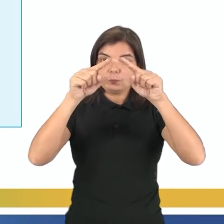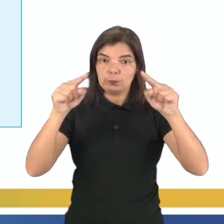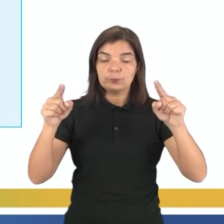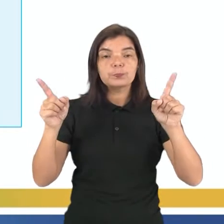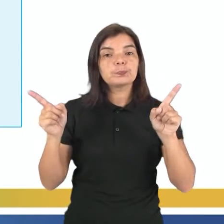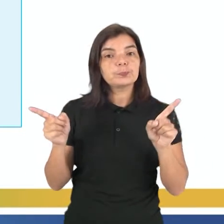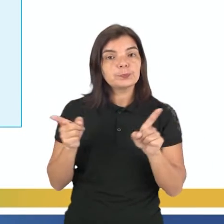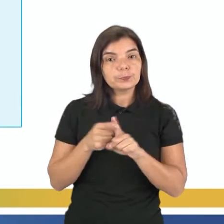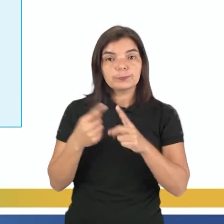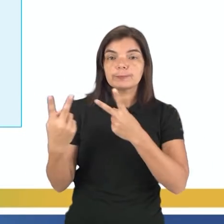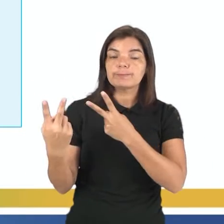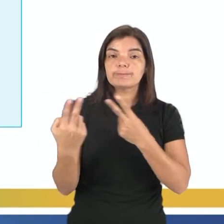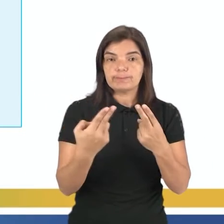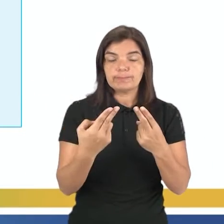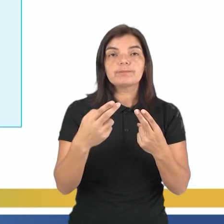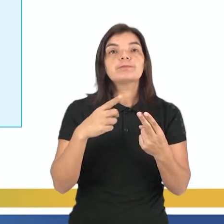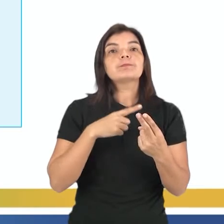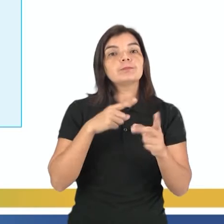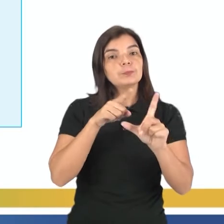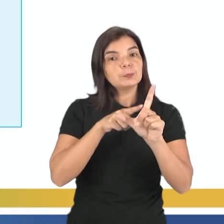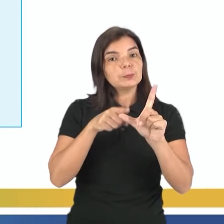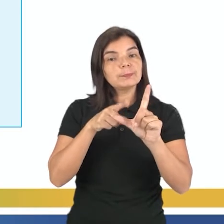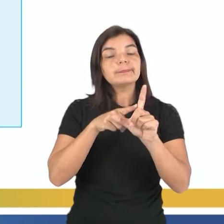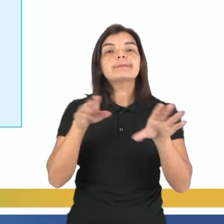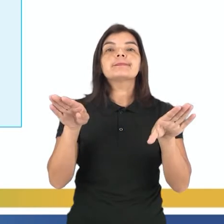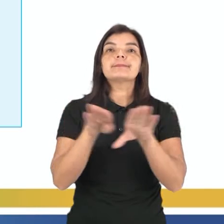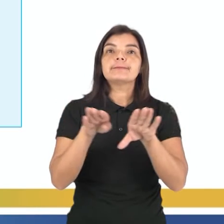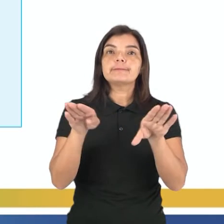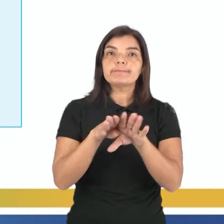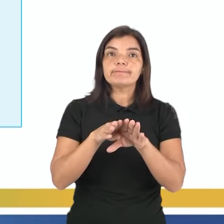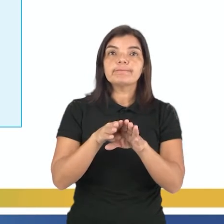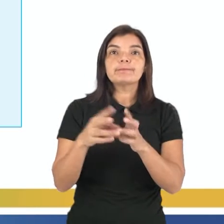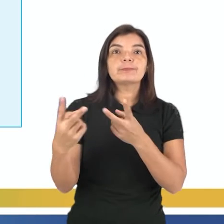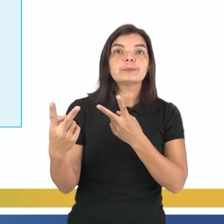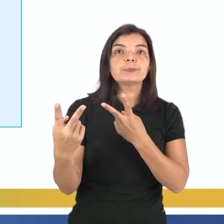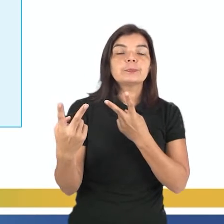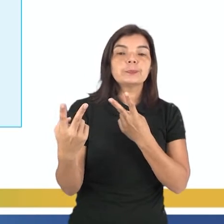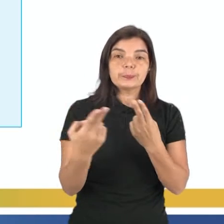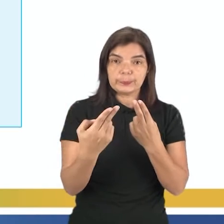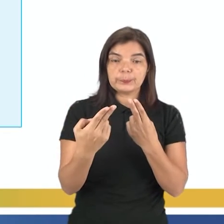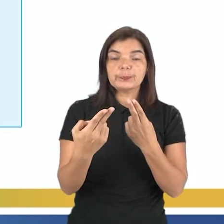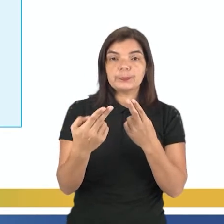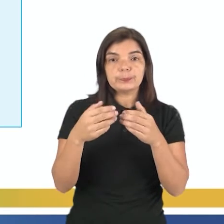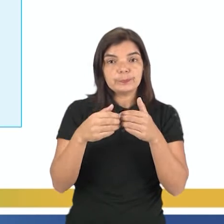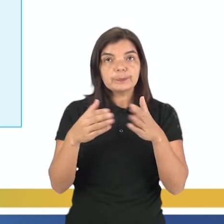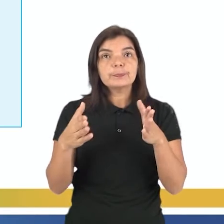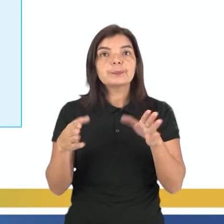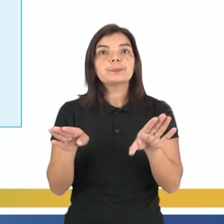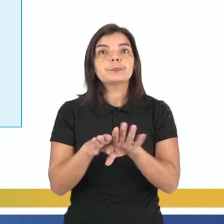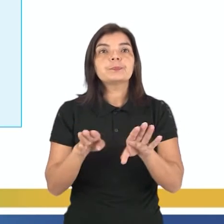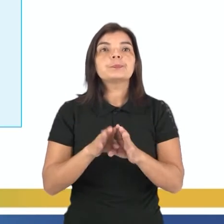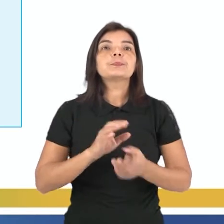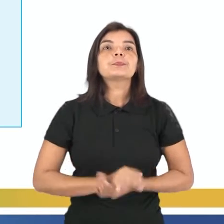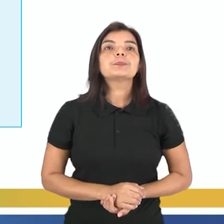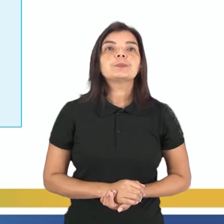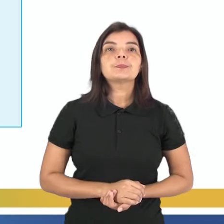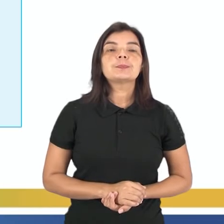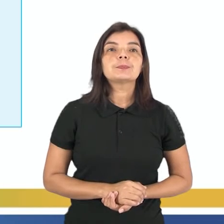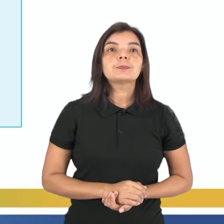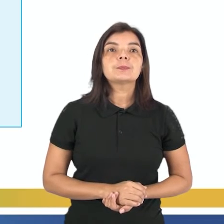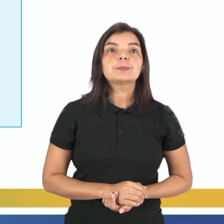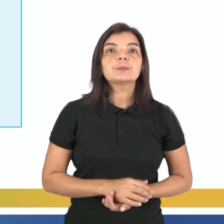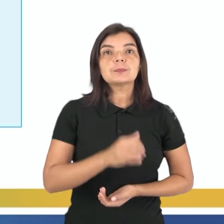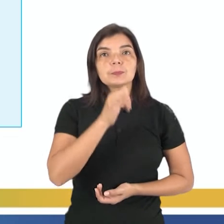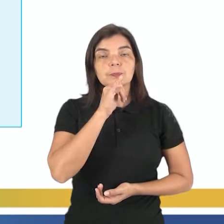têm a mesma medida, os ângulos também têm a mesma abertura, certo?